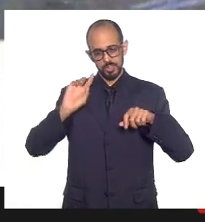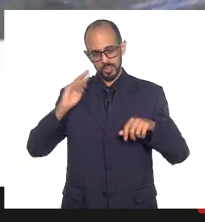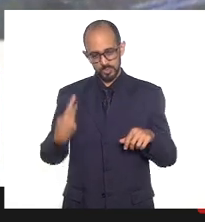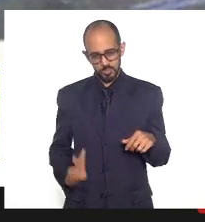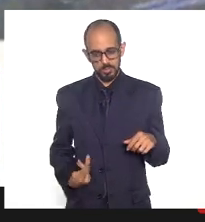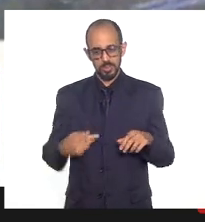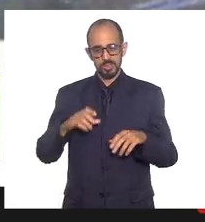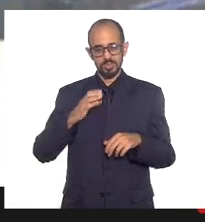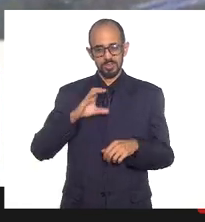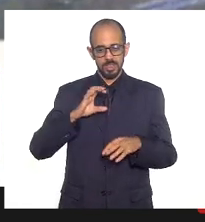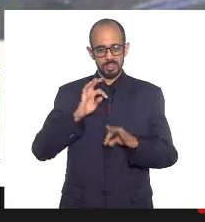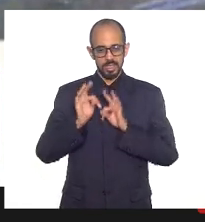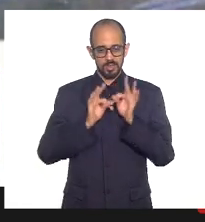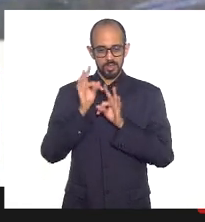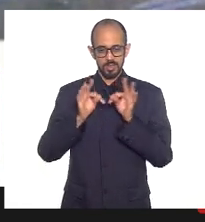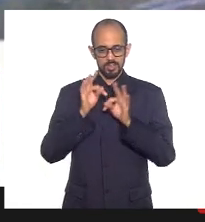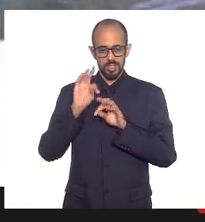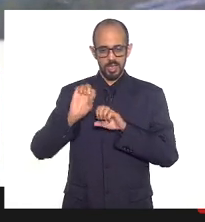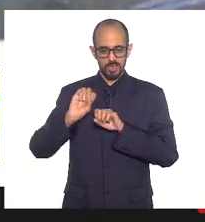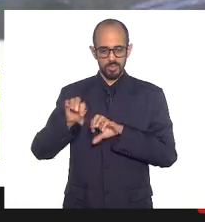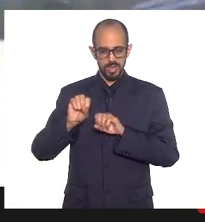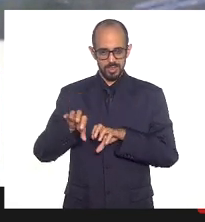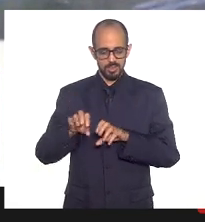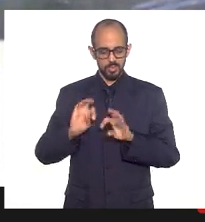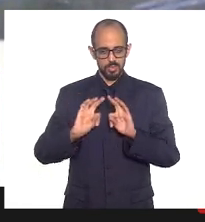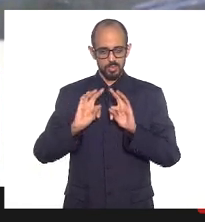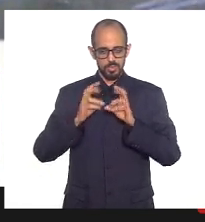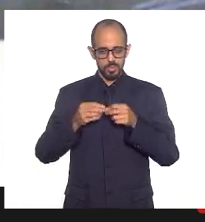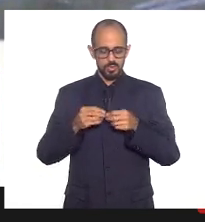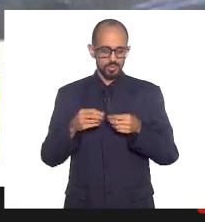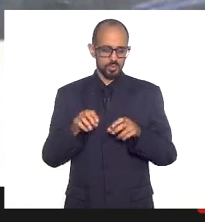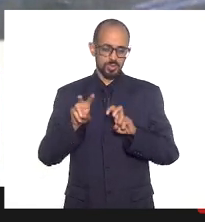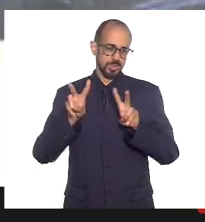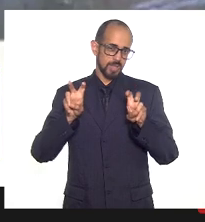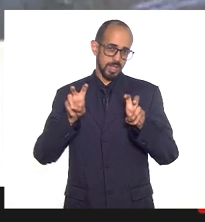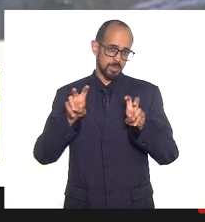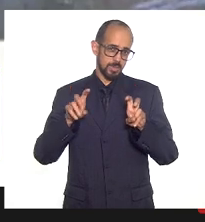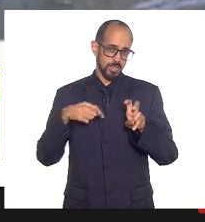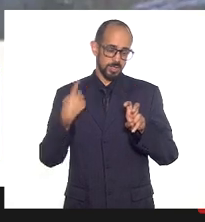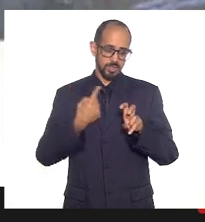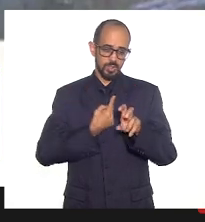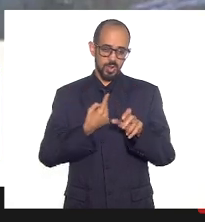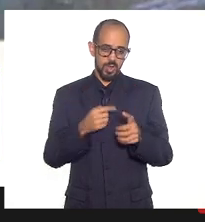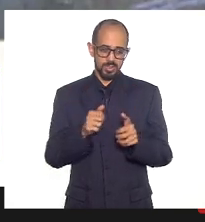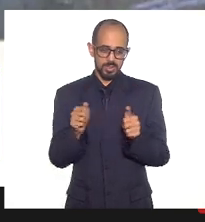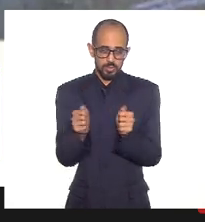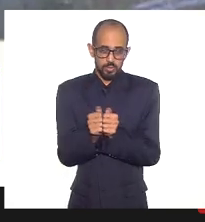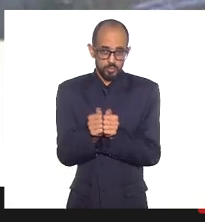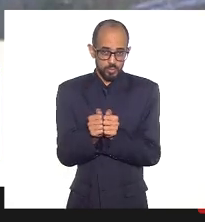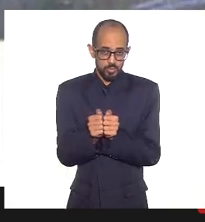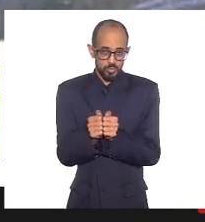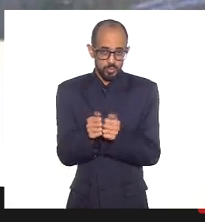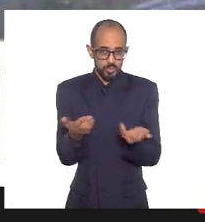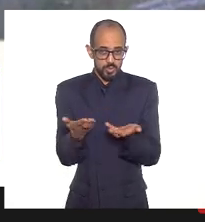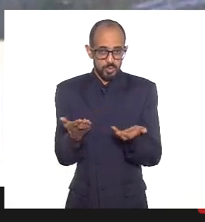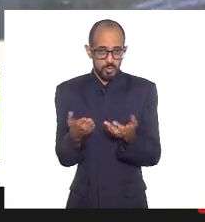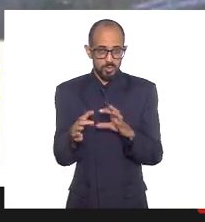ciência e tecnologia, educação, tantos temas que nos envolvem, hoje estamos aqui pelo tema